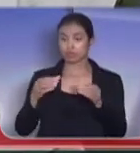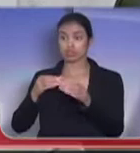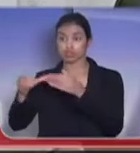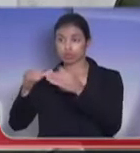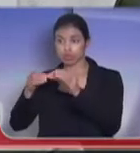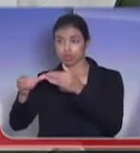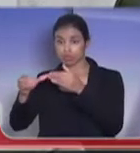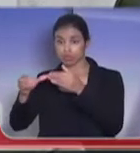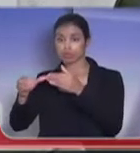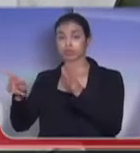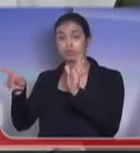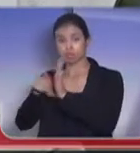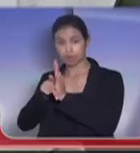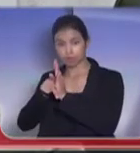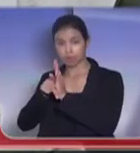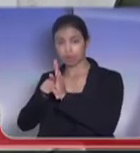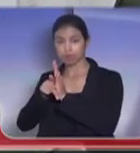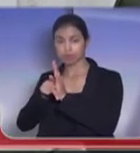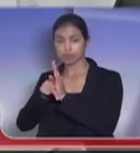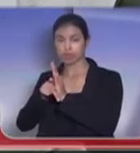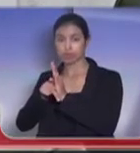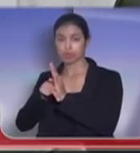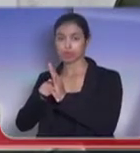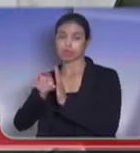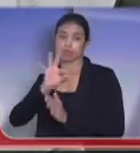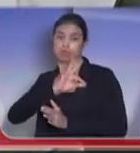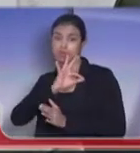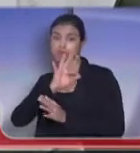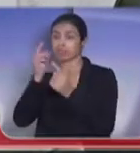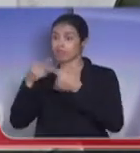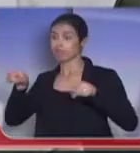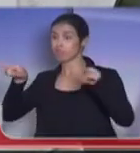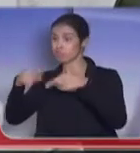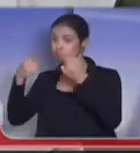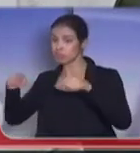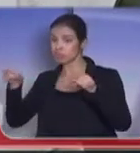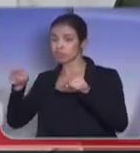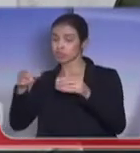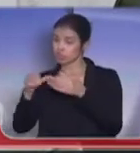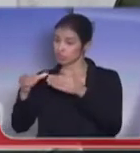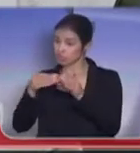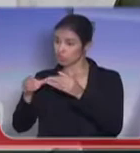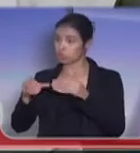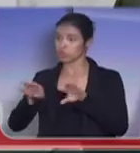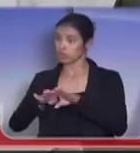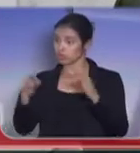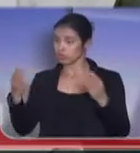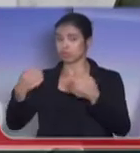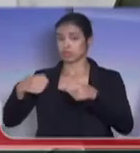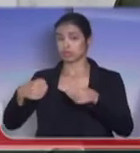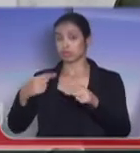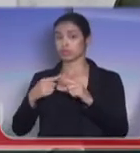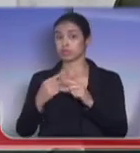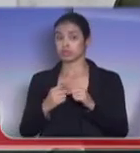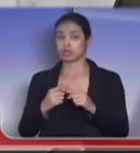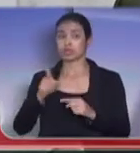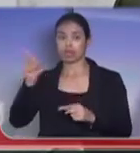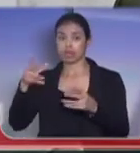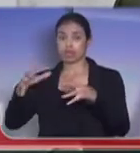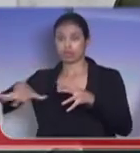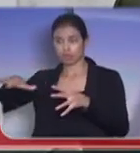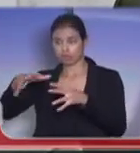oficiais músicos da polícia militar tendo em vista que nós estamos com claro e 10 tenentes músicos lá no corpo musical